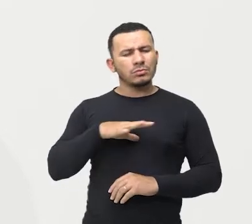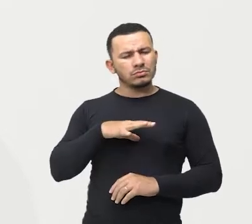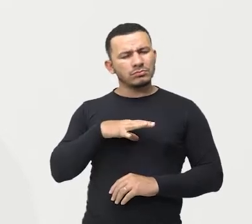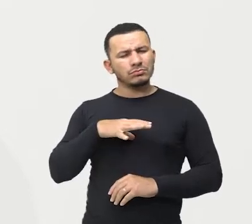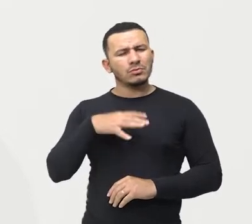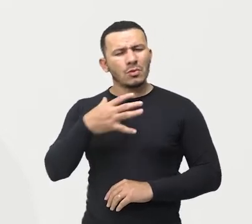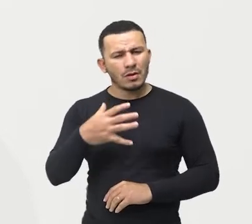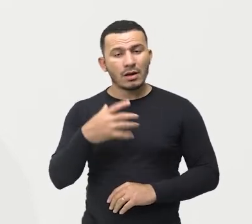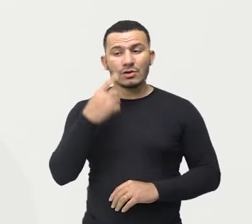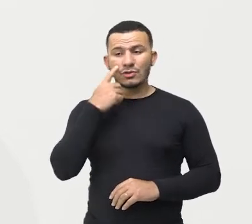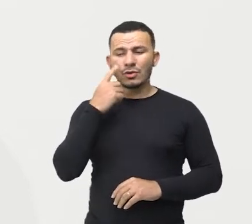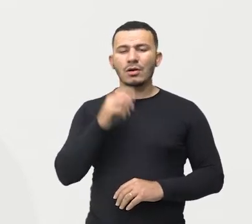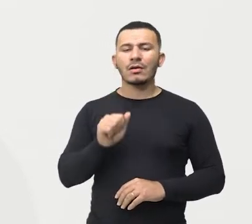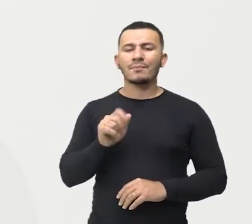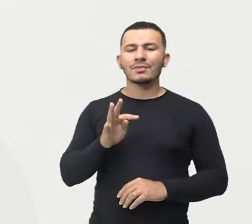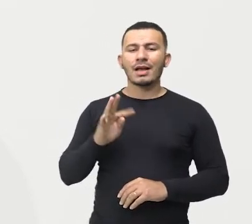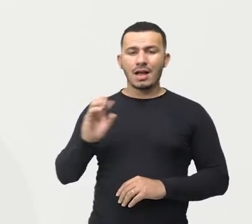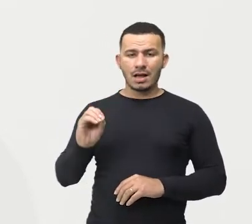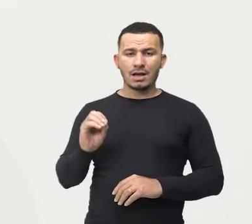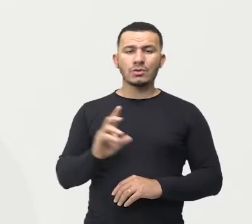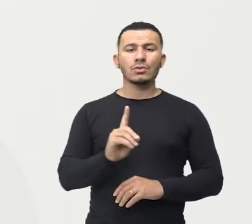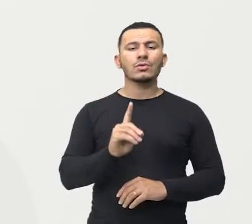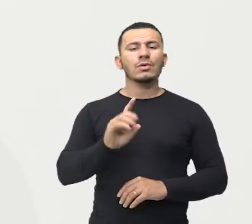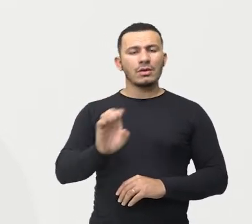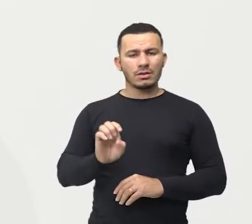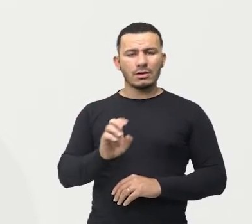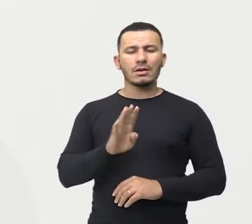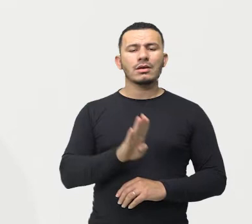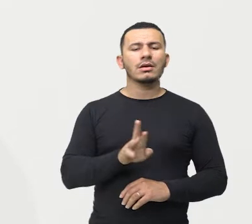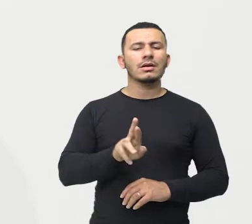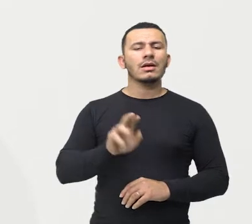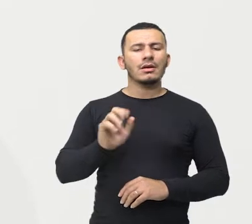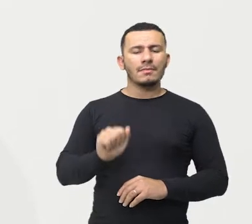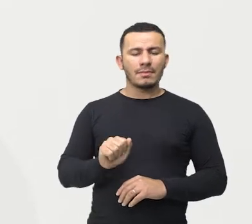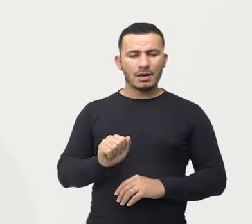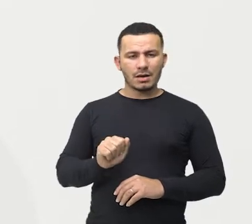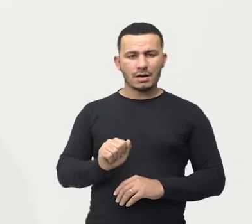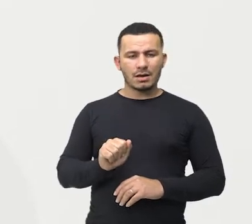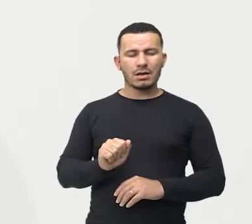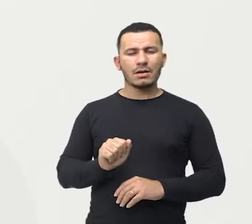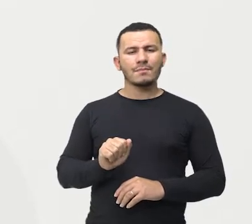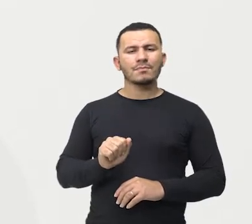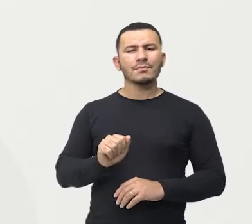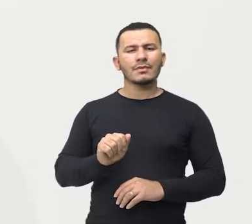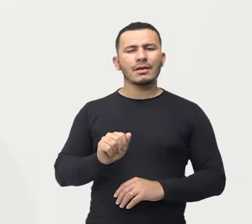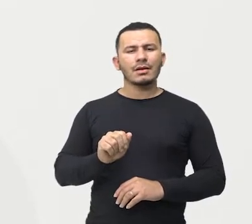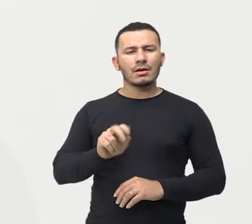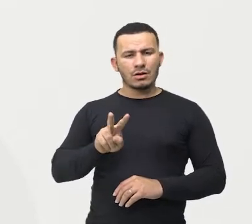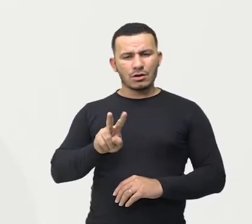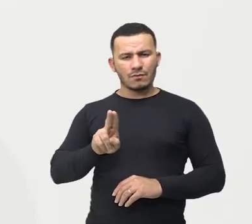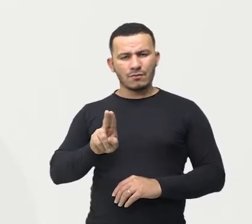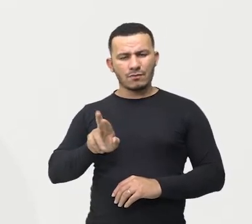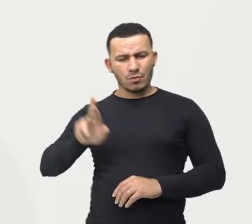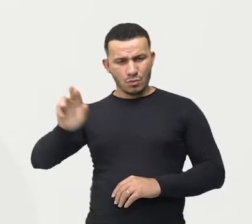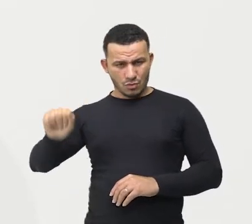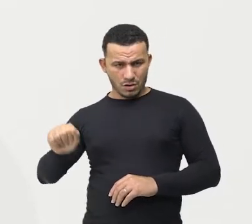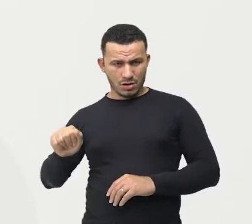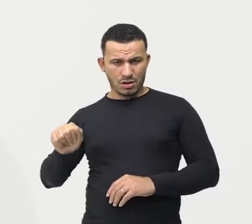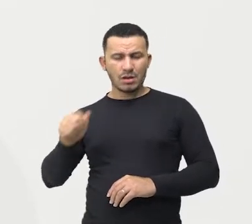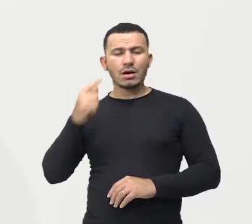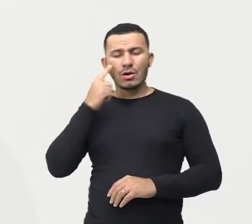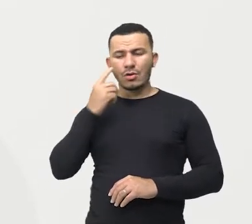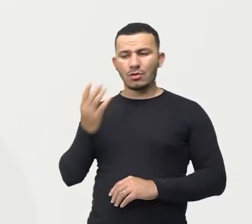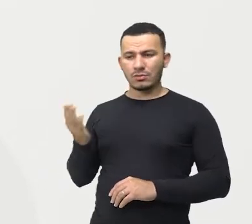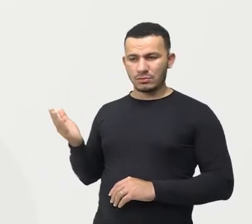até destacar com outra cor para chamar mais a atenção de vocês. Destacando em verde. Não foi o verde, gente, mas vou deixar